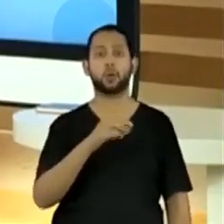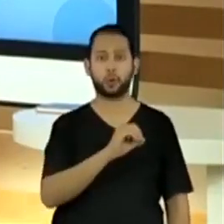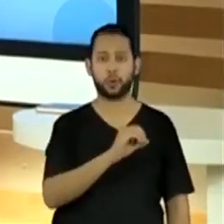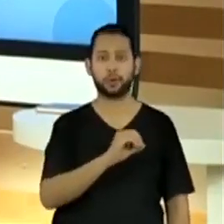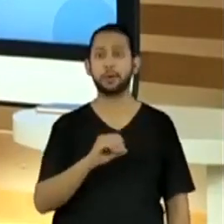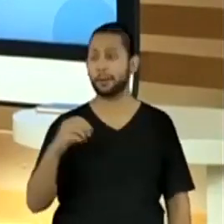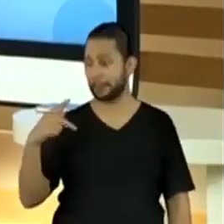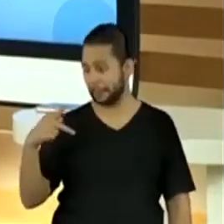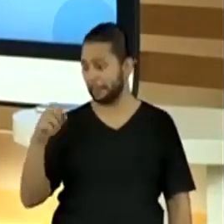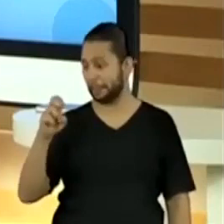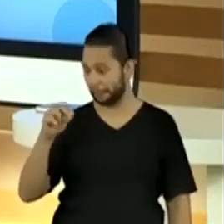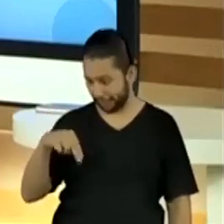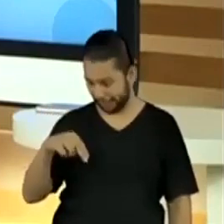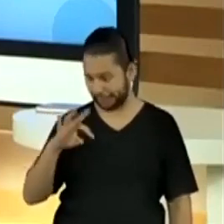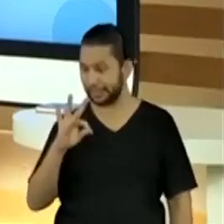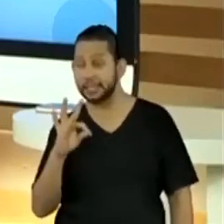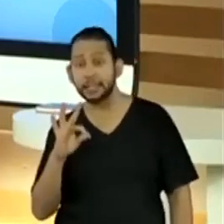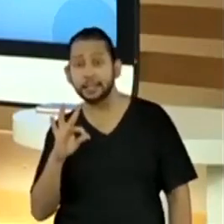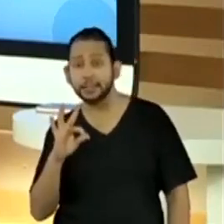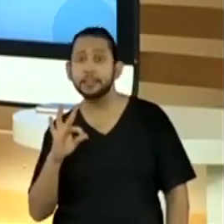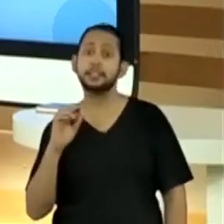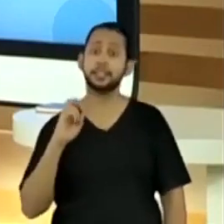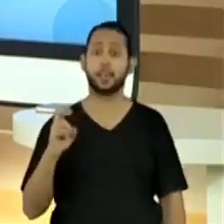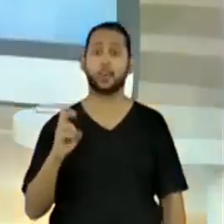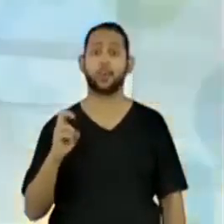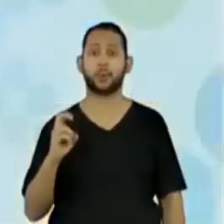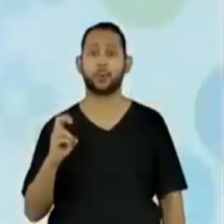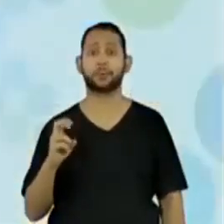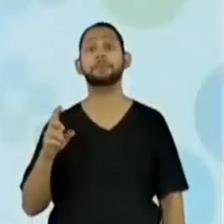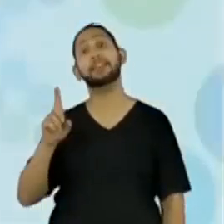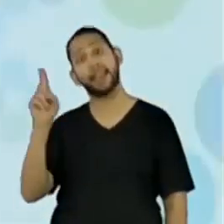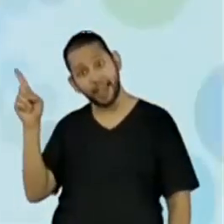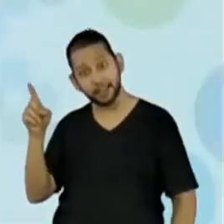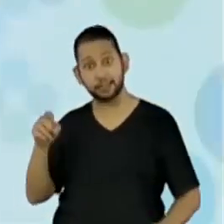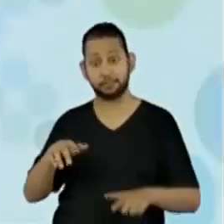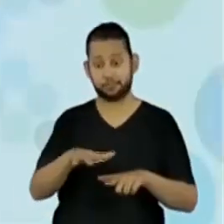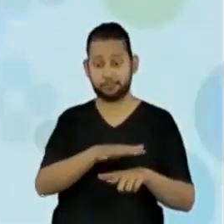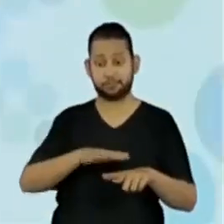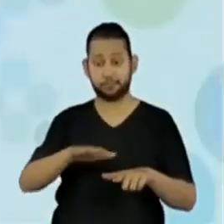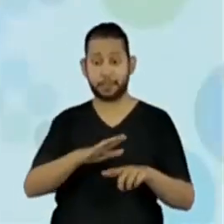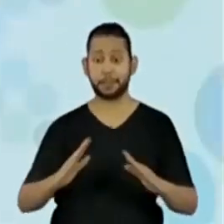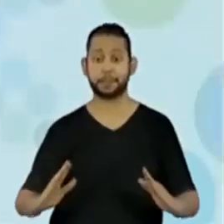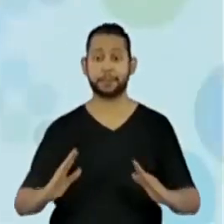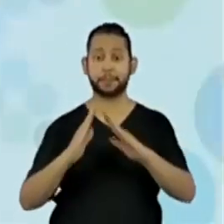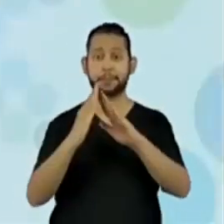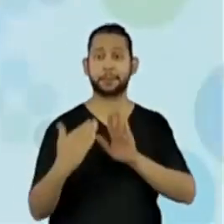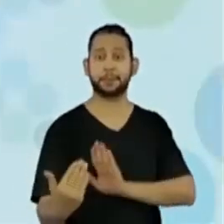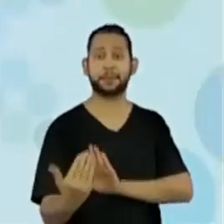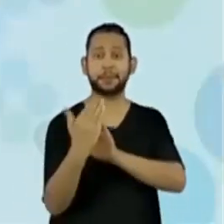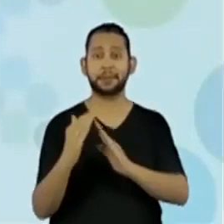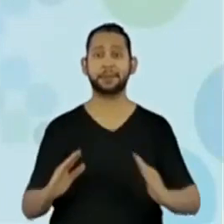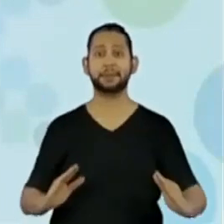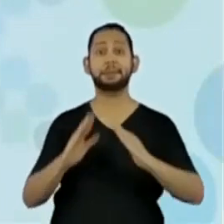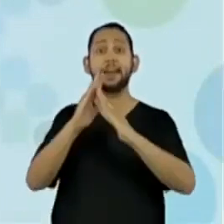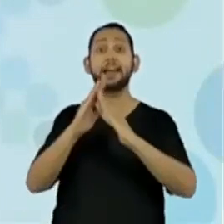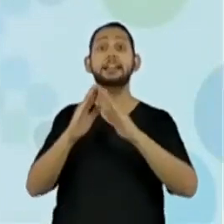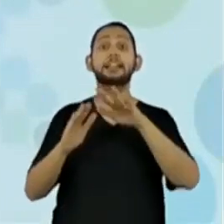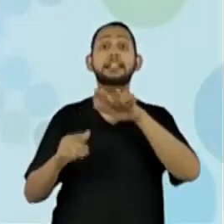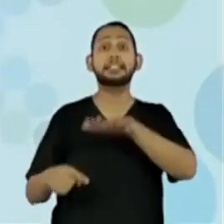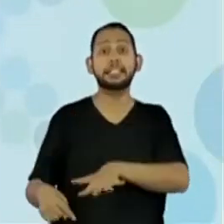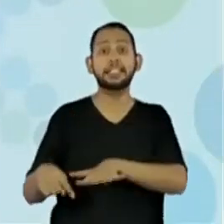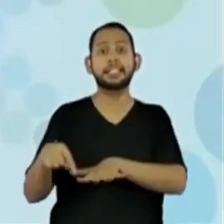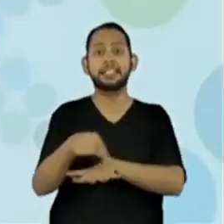lados. Então, o nome dessa pirâmide é pirâmide de base pentagonal. Então, para